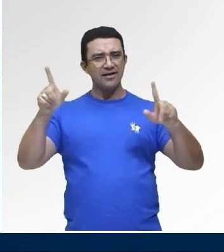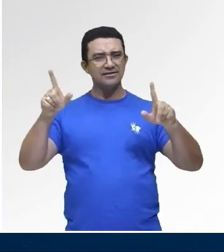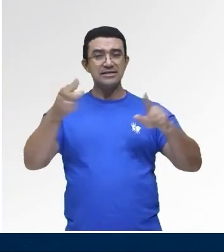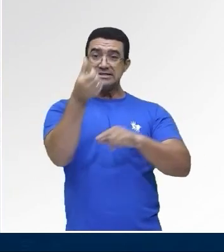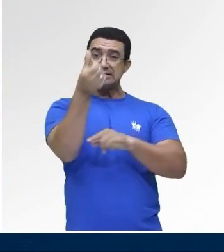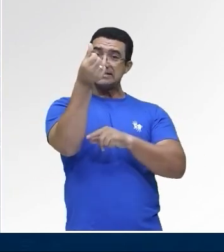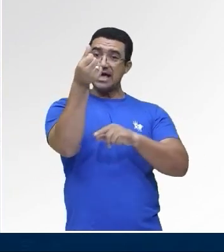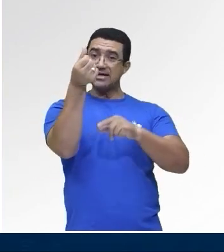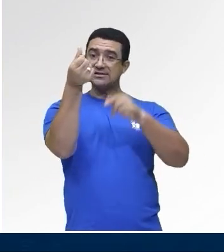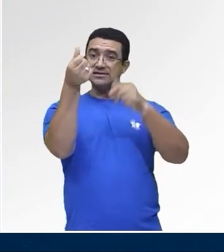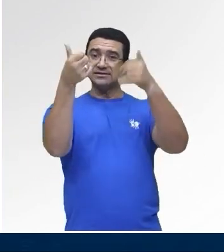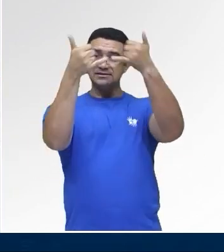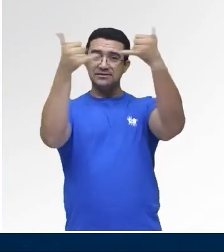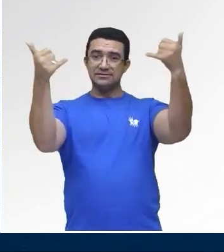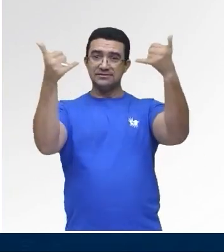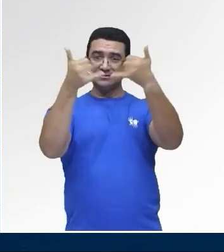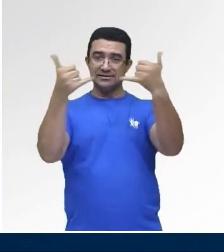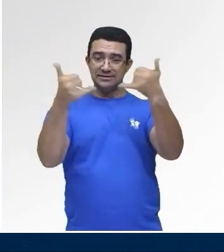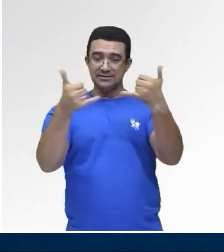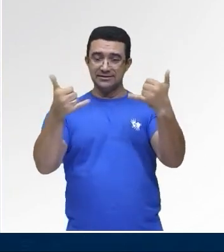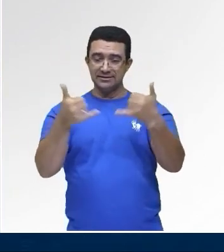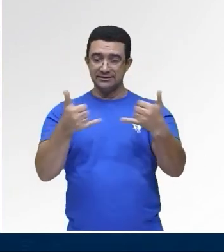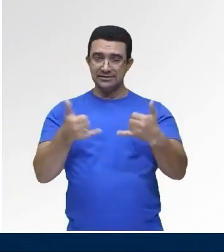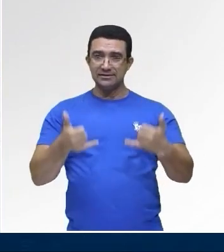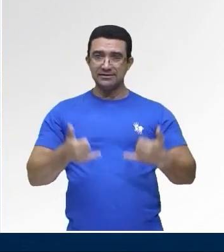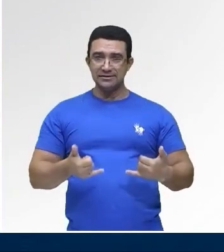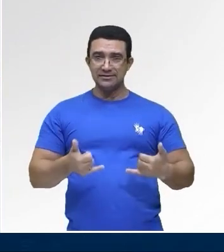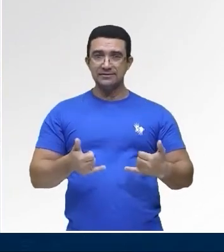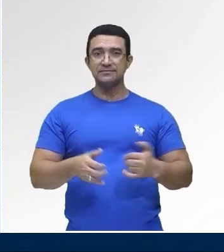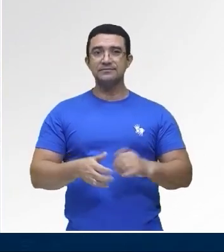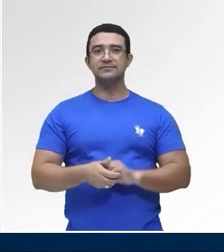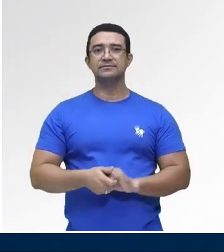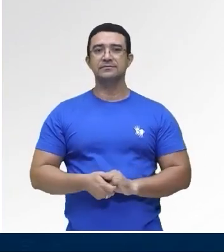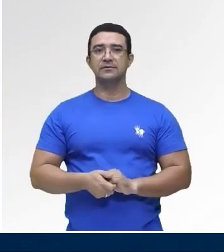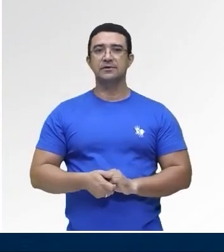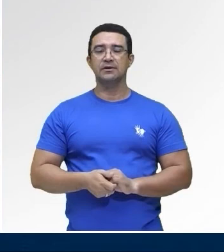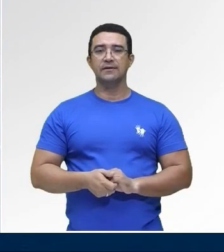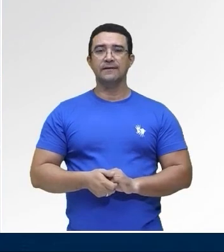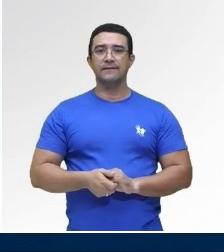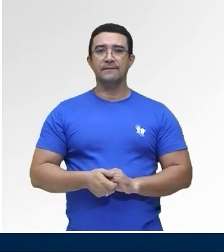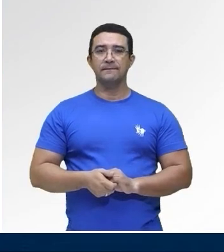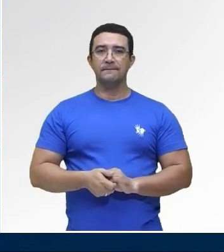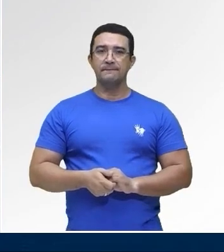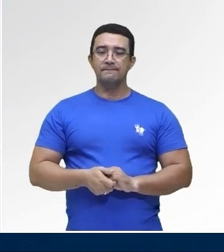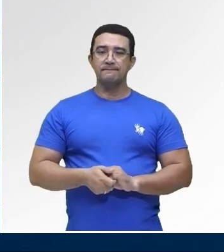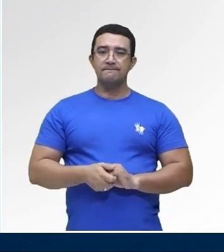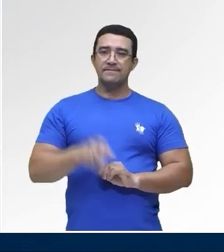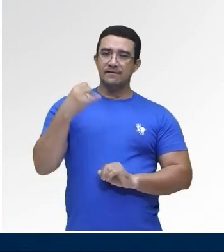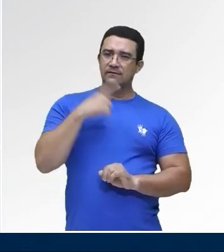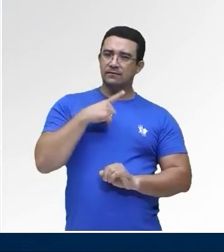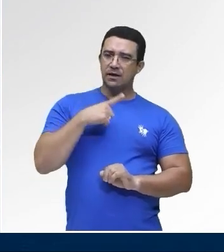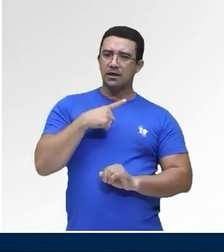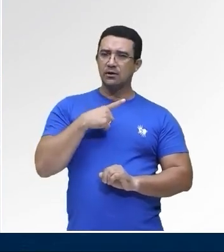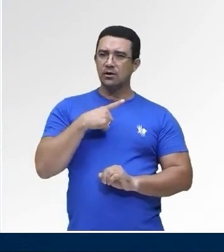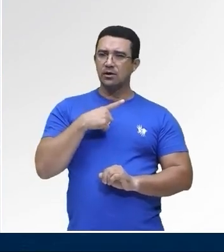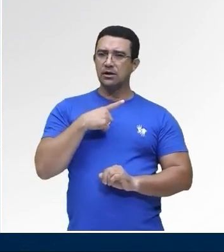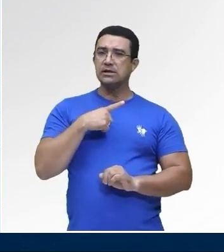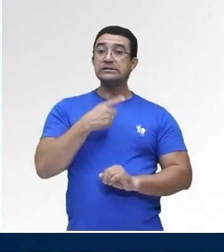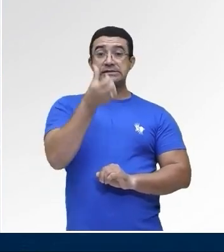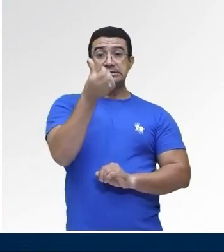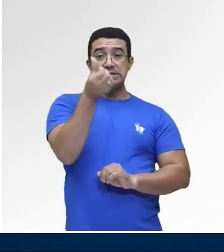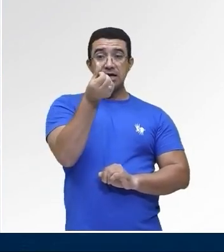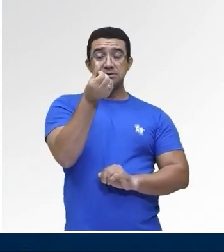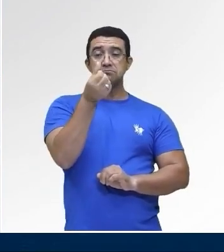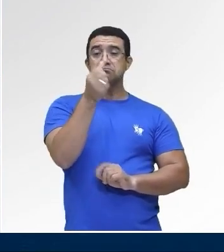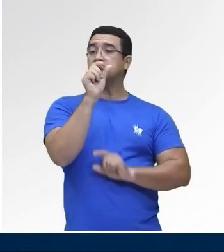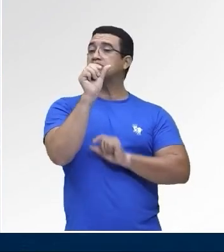é um verso. Ok? Então, quando eu tenho 6 versos, aí a gente